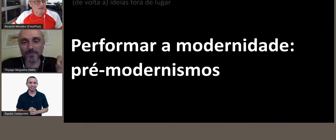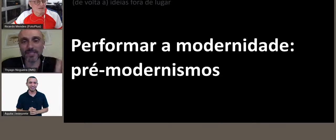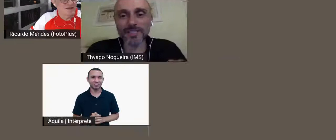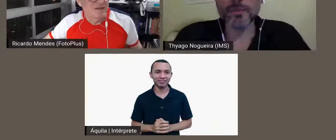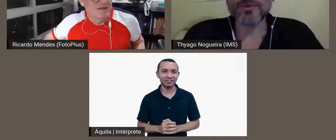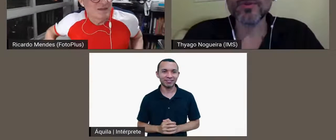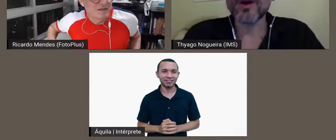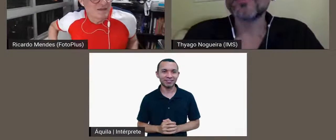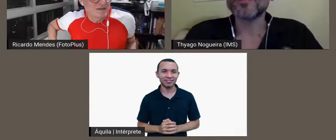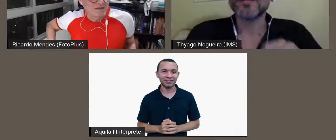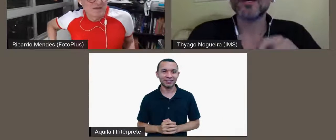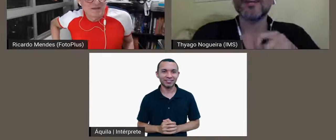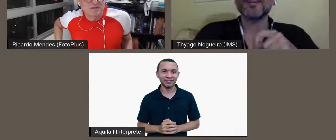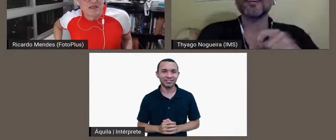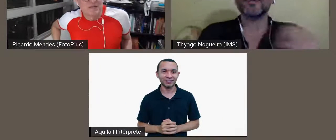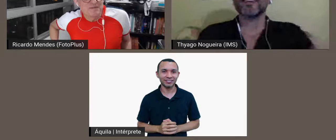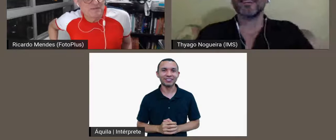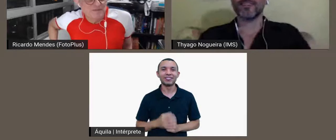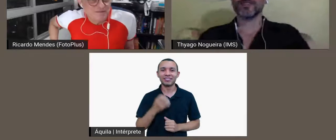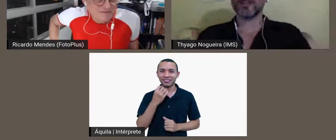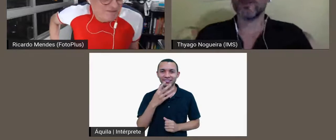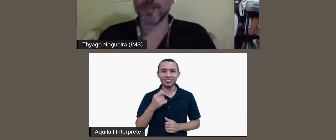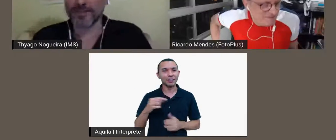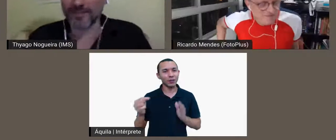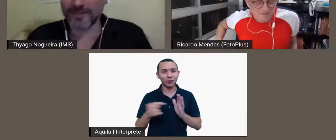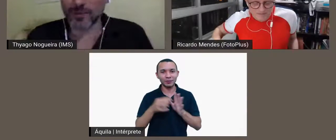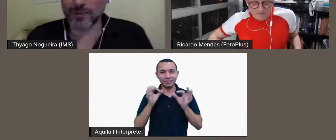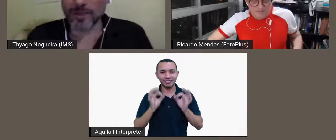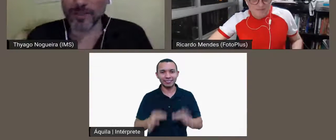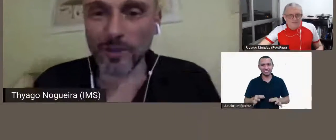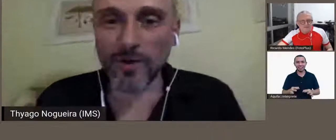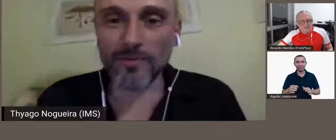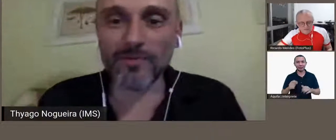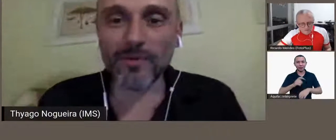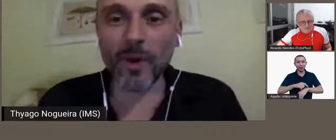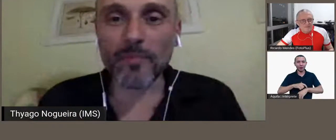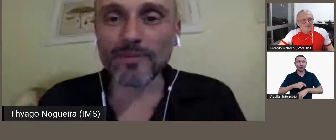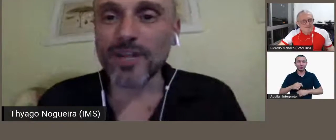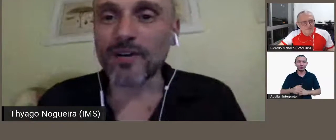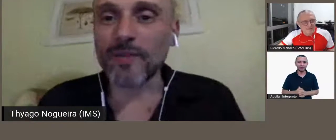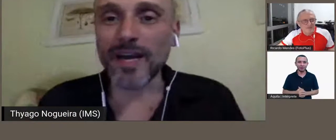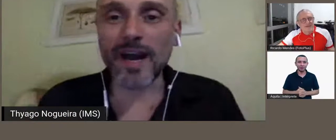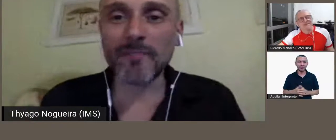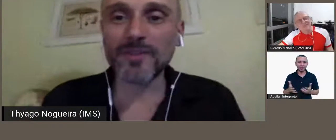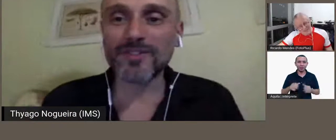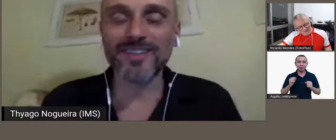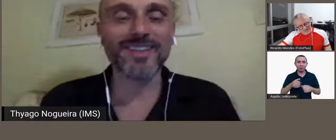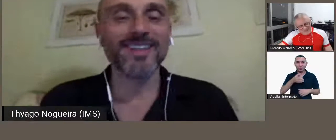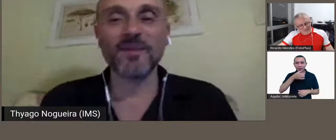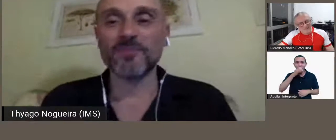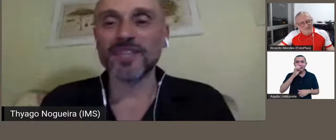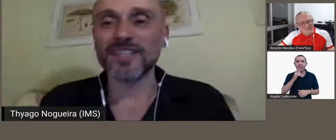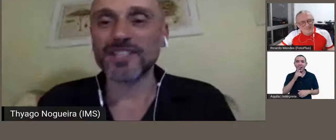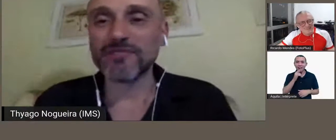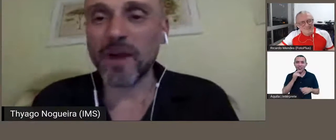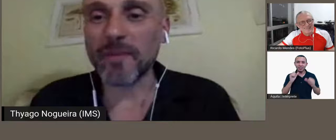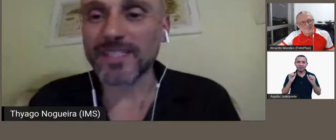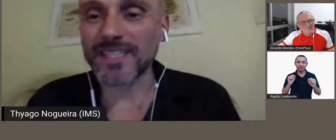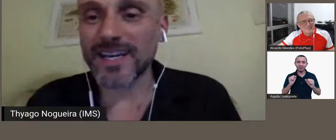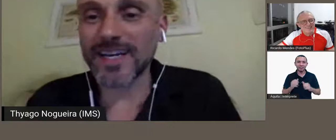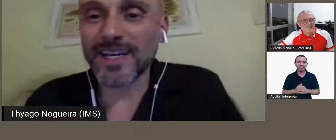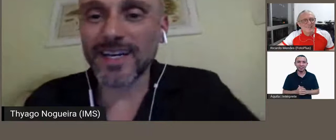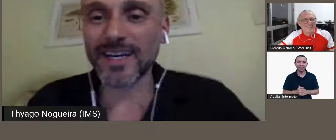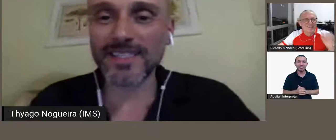Você foi preciso, pontual. Obrigado. Eu acho que agora todos podem tomar um copinho de água bem rápido, porque a gente